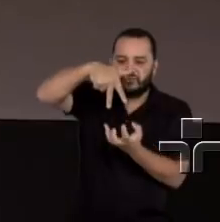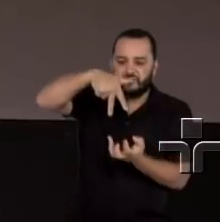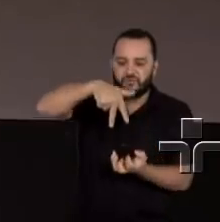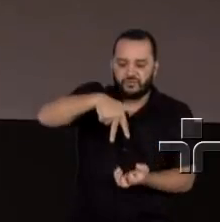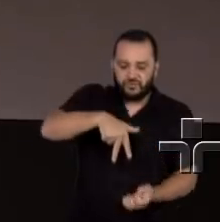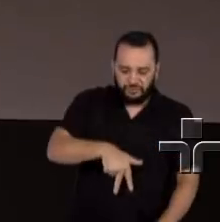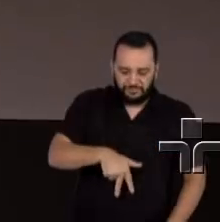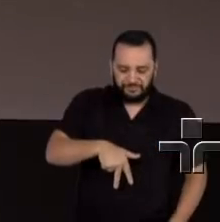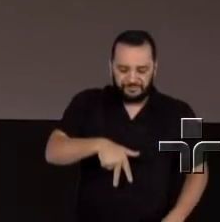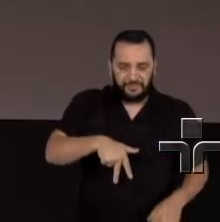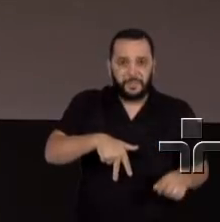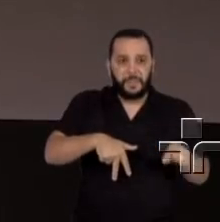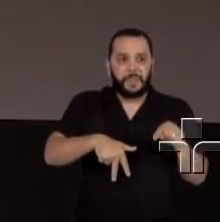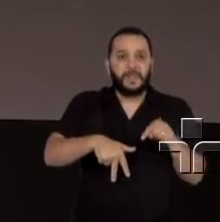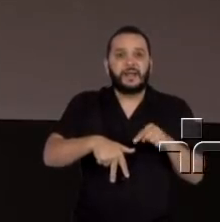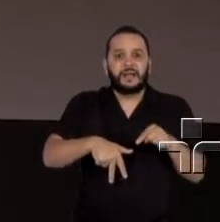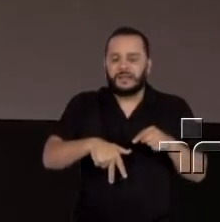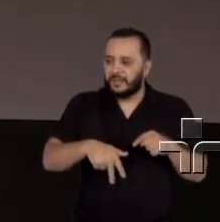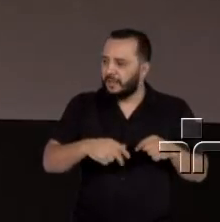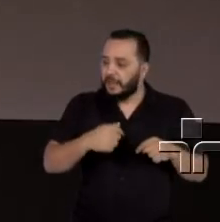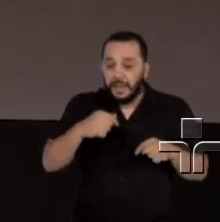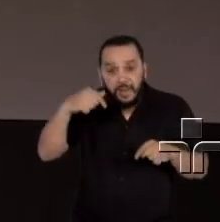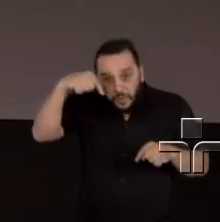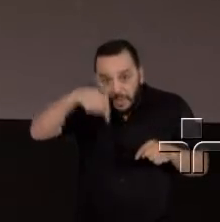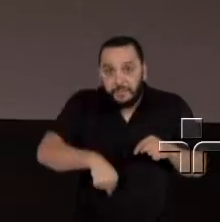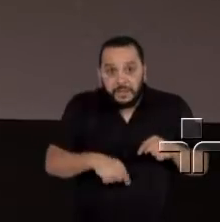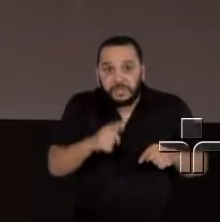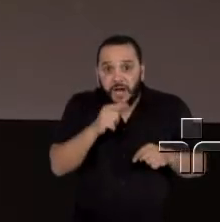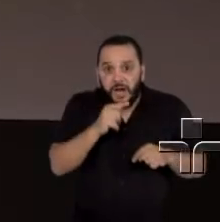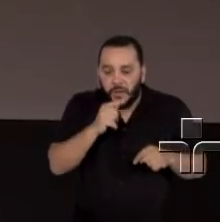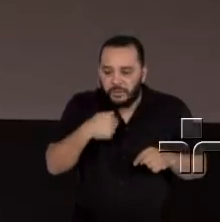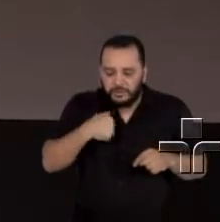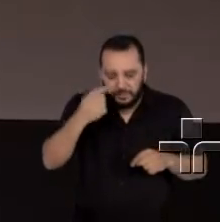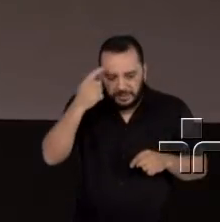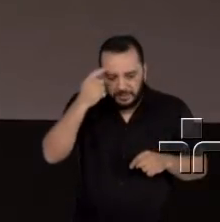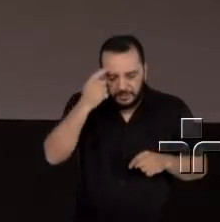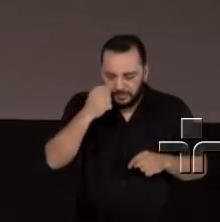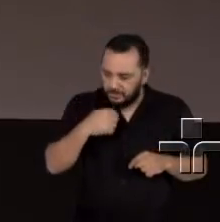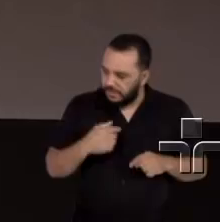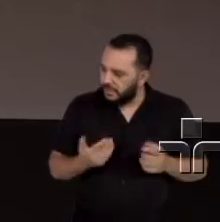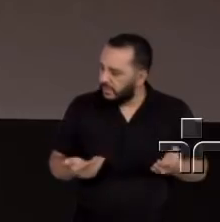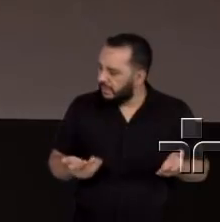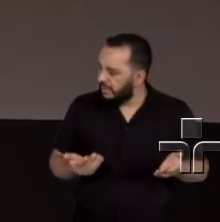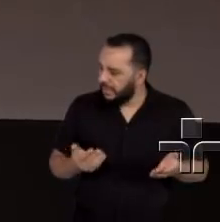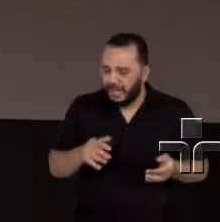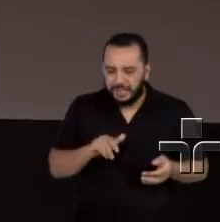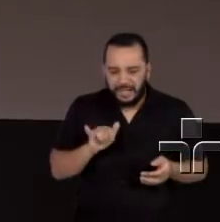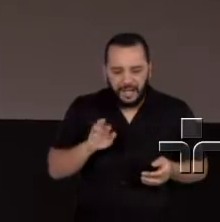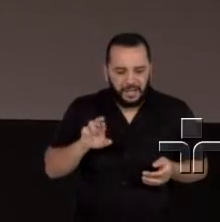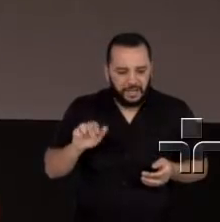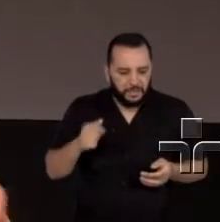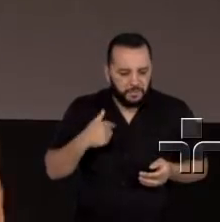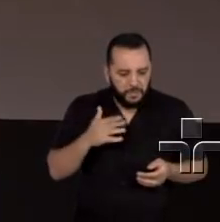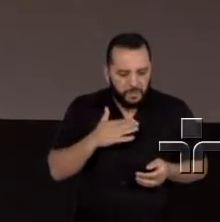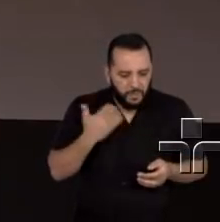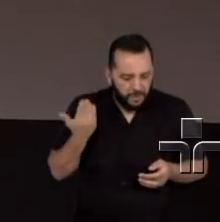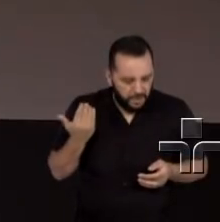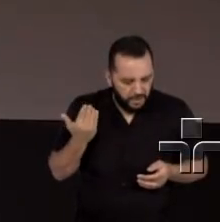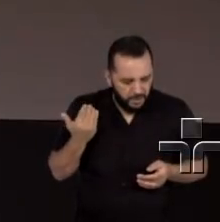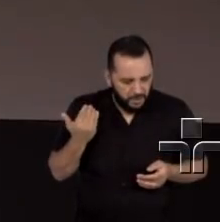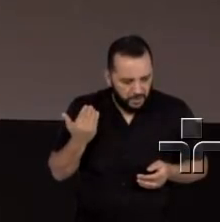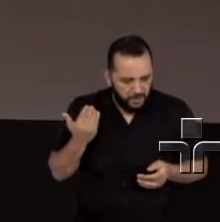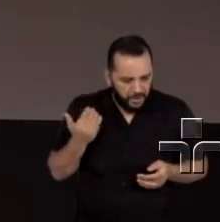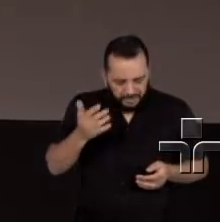um momento de falar assim, foi assim que ela foi embora. E aí eles subiram,